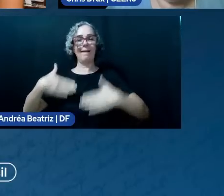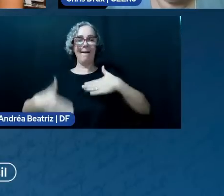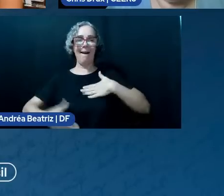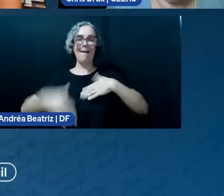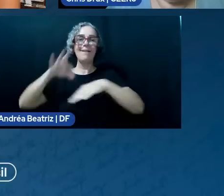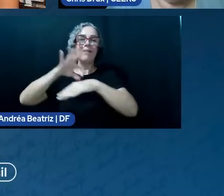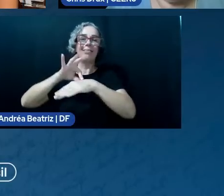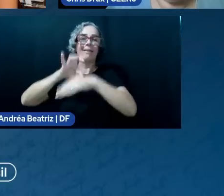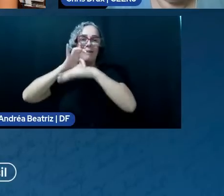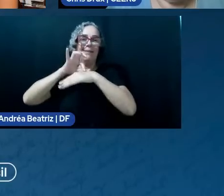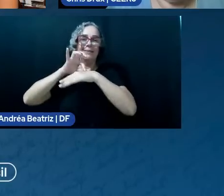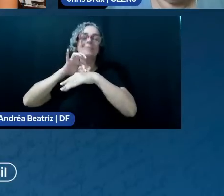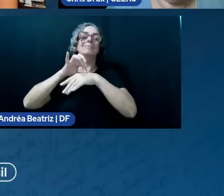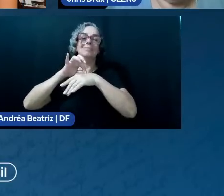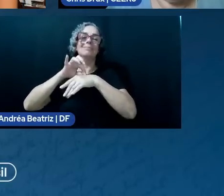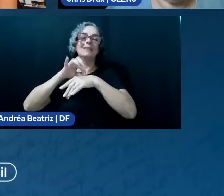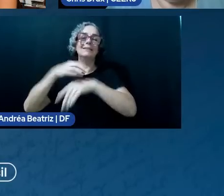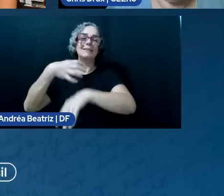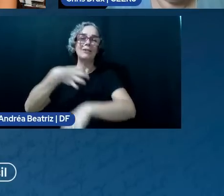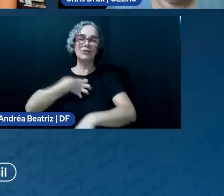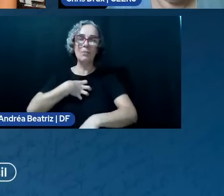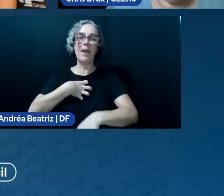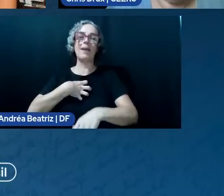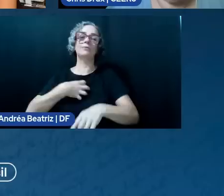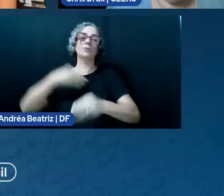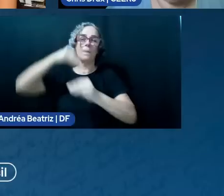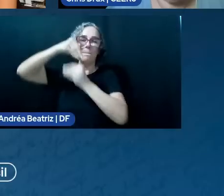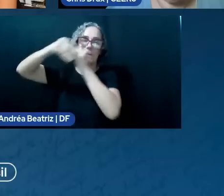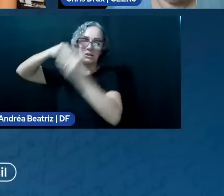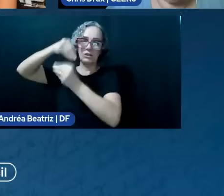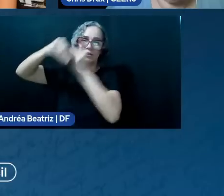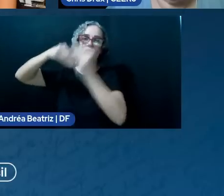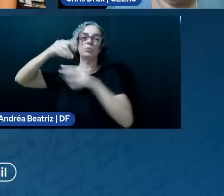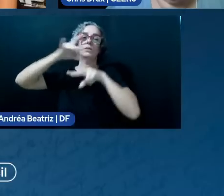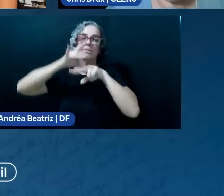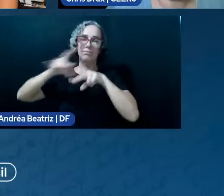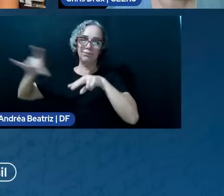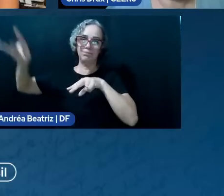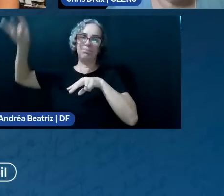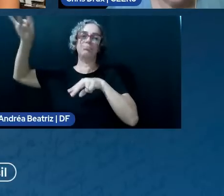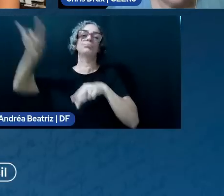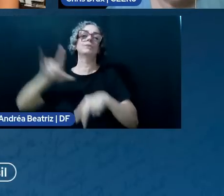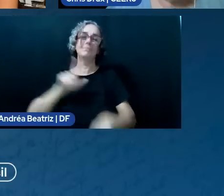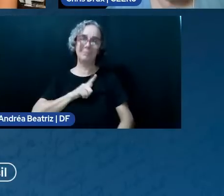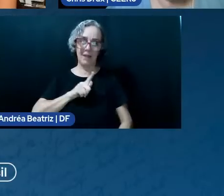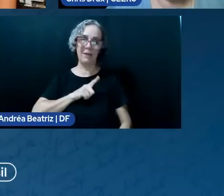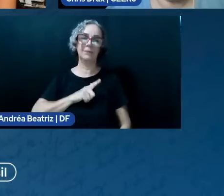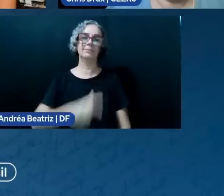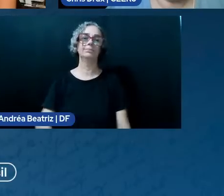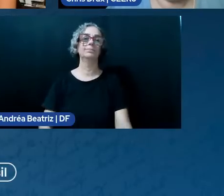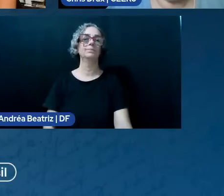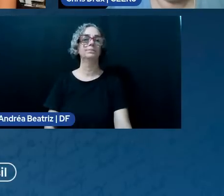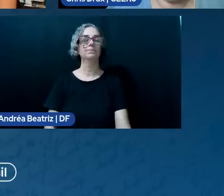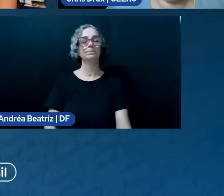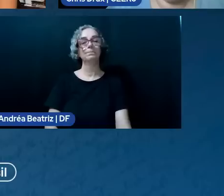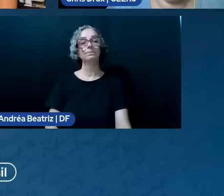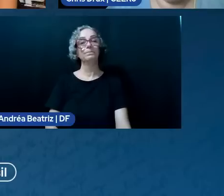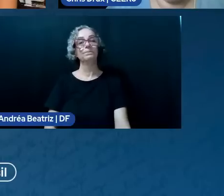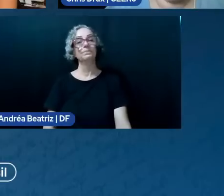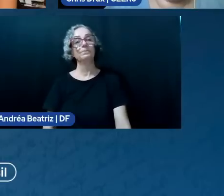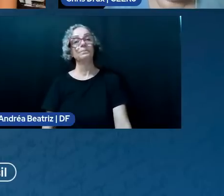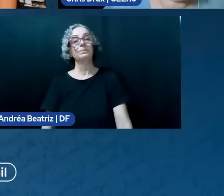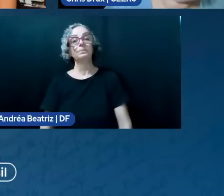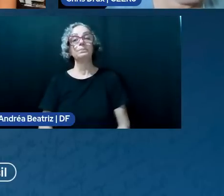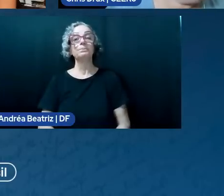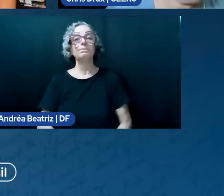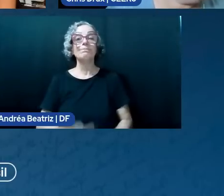ele conserva, porque são resultado dele próprio, do espírito imortal. Muito bom, Flávio.